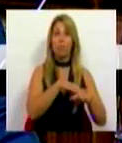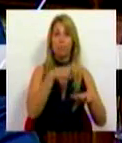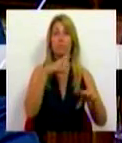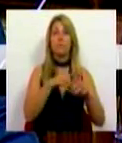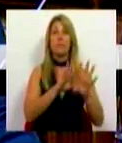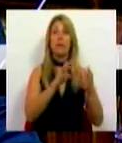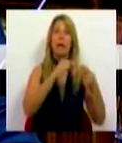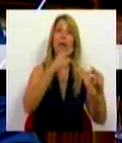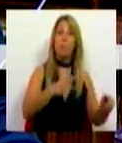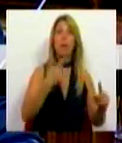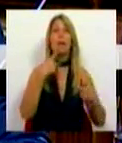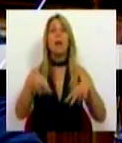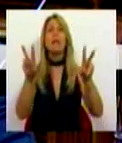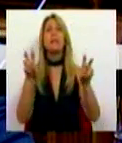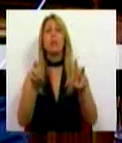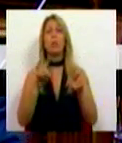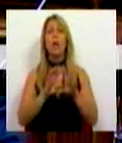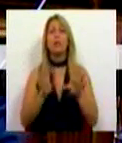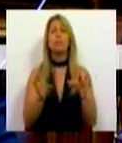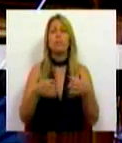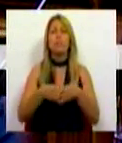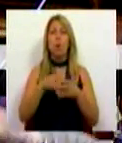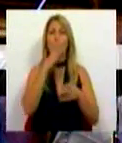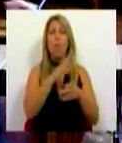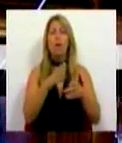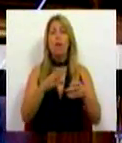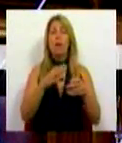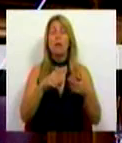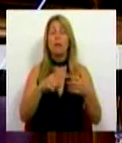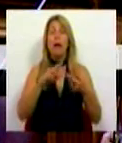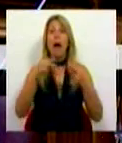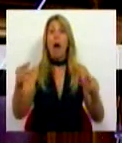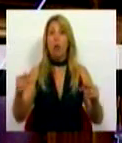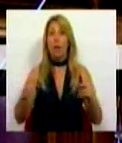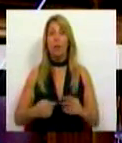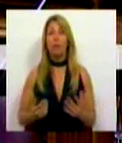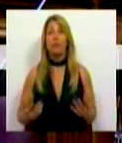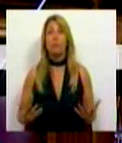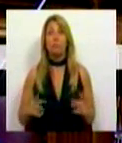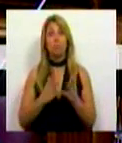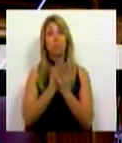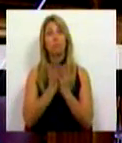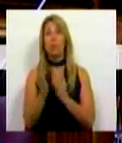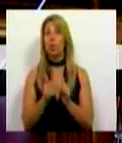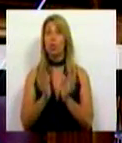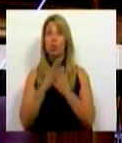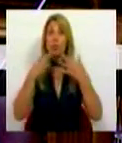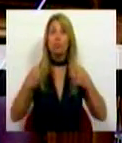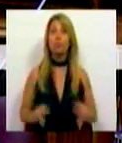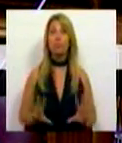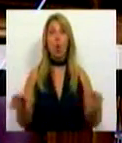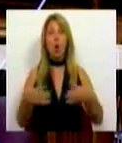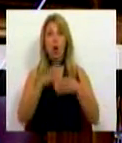que deverá ser e os titulares dos órgãos executivos autárquicos. E, portanto, aqui é transversal a todos os órgãos